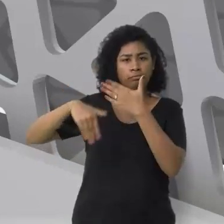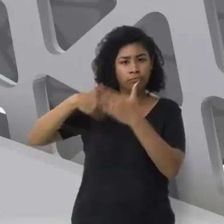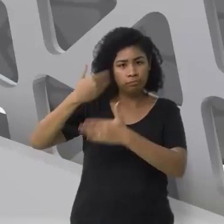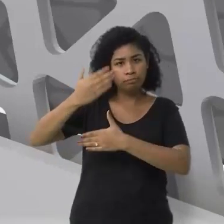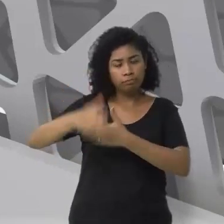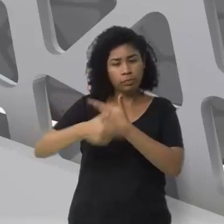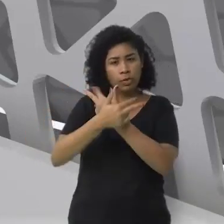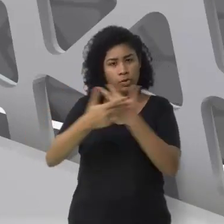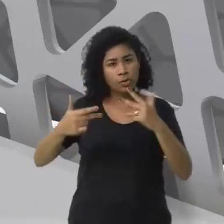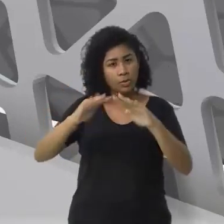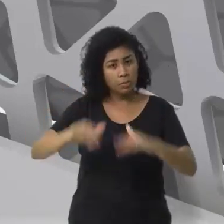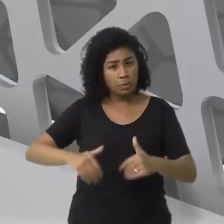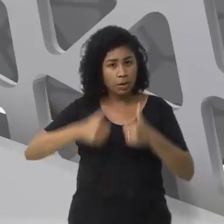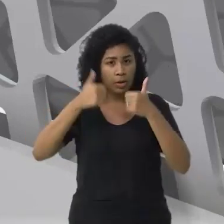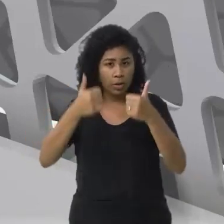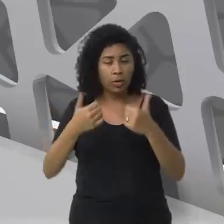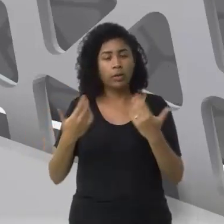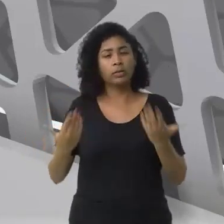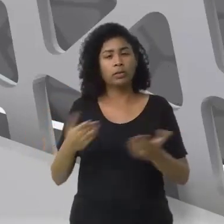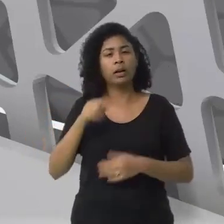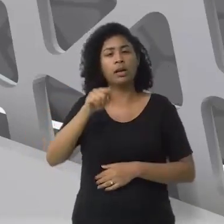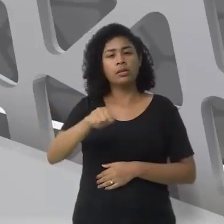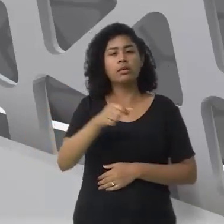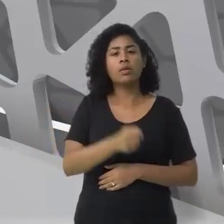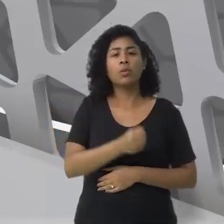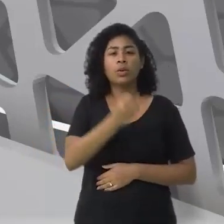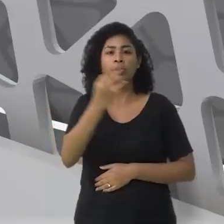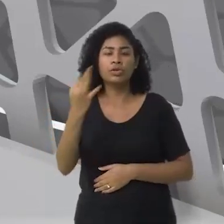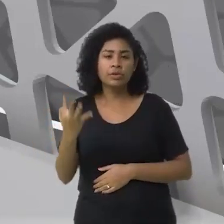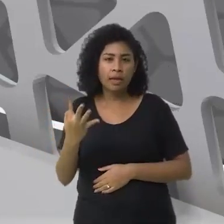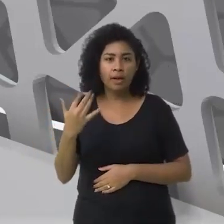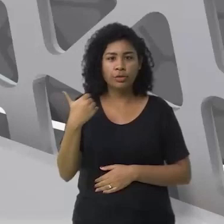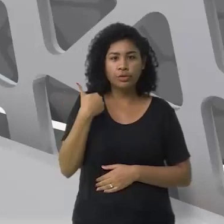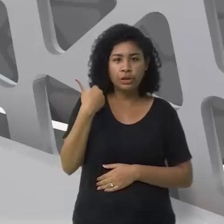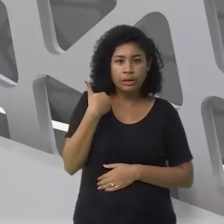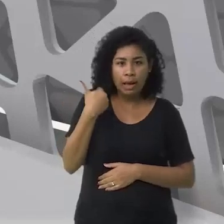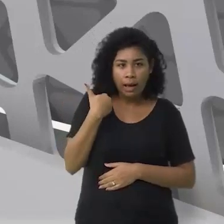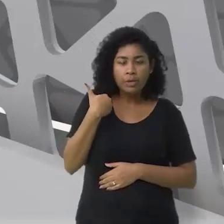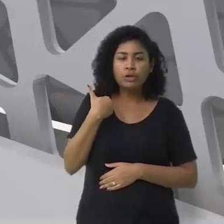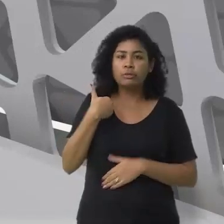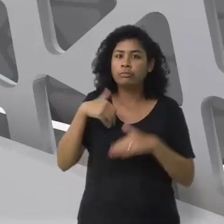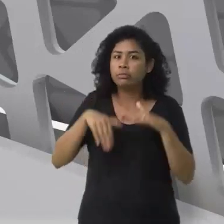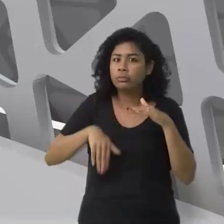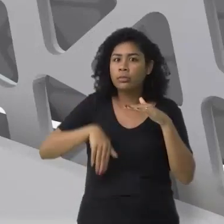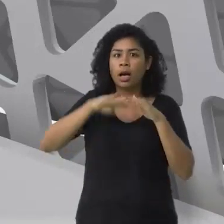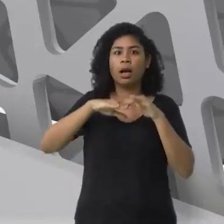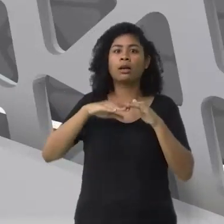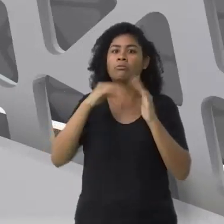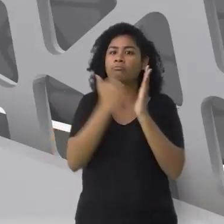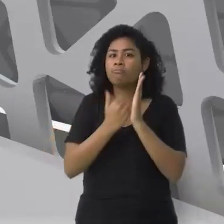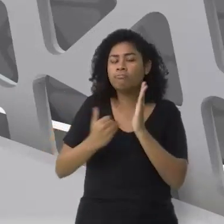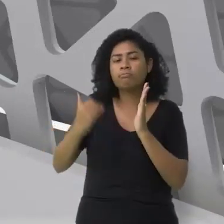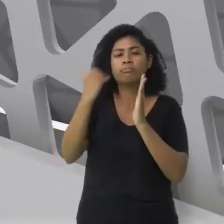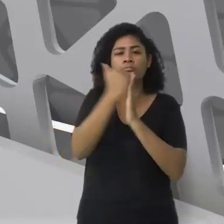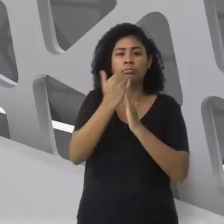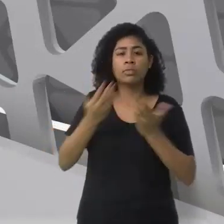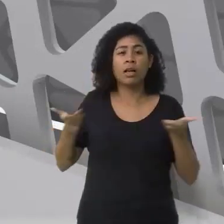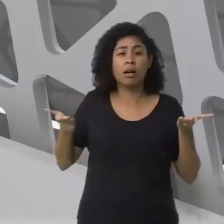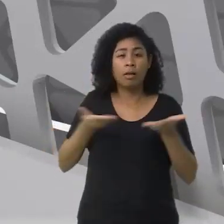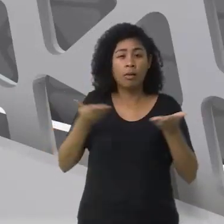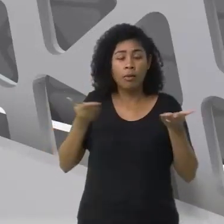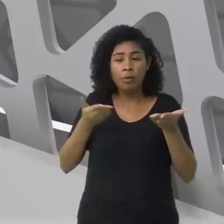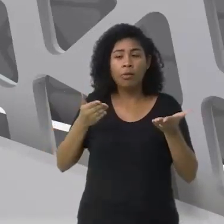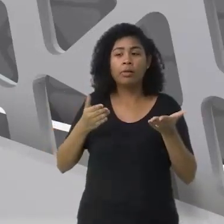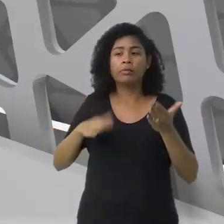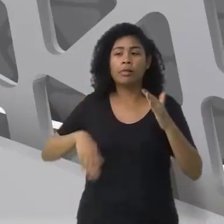melhorias, essa quantidade de idade aí, na verdade, foi aumentando, passando de 40 a 50 anos e subindo